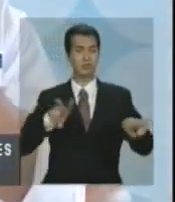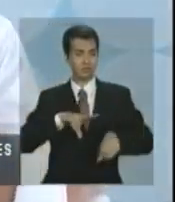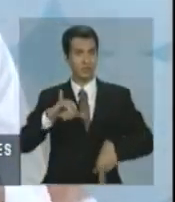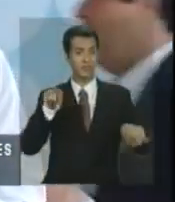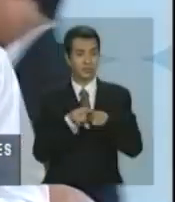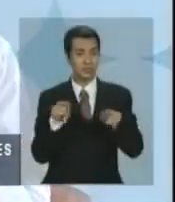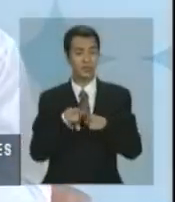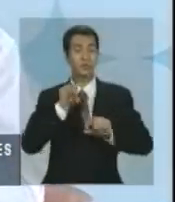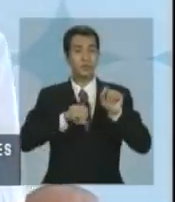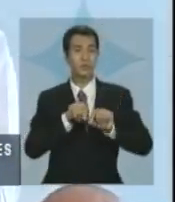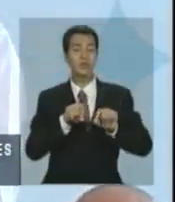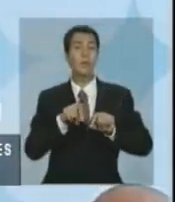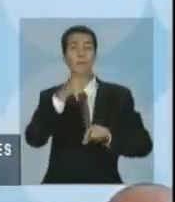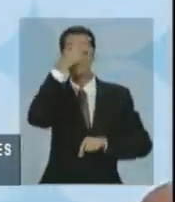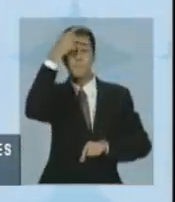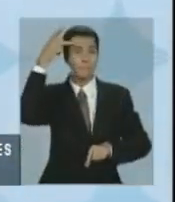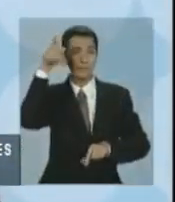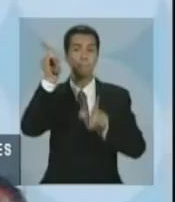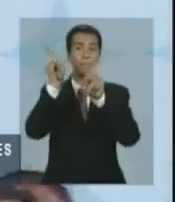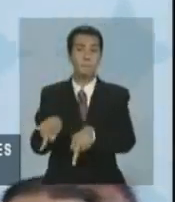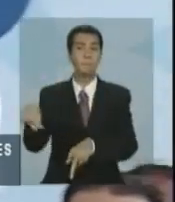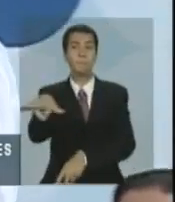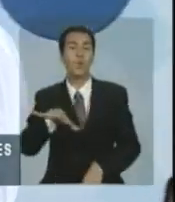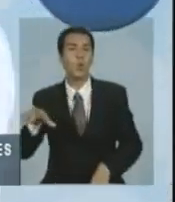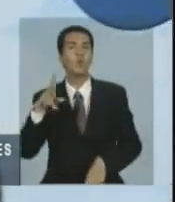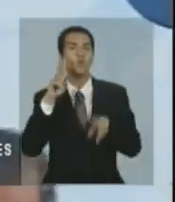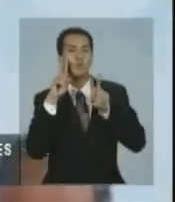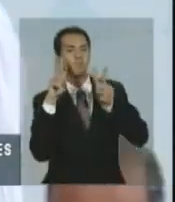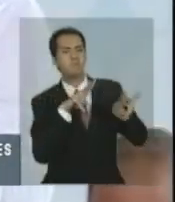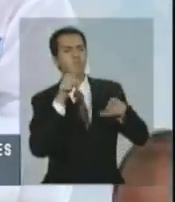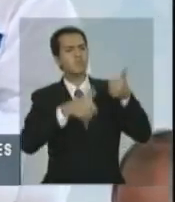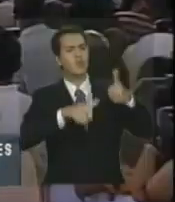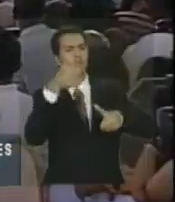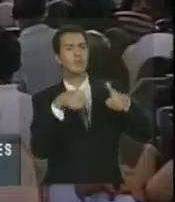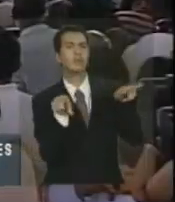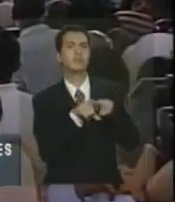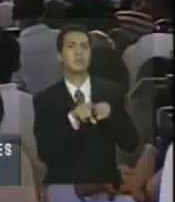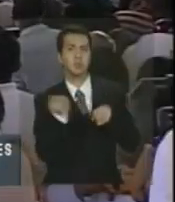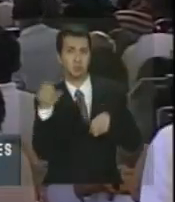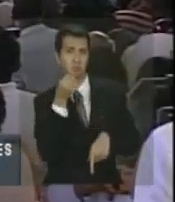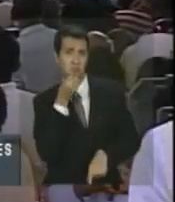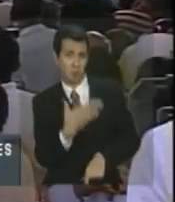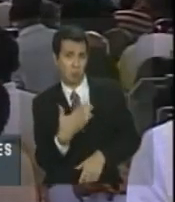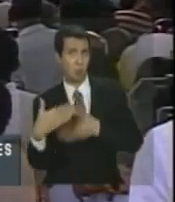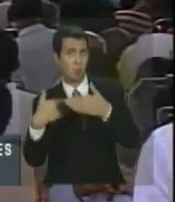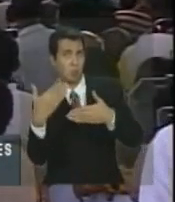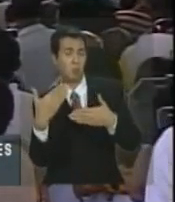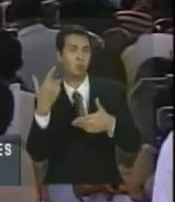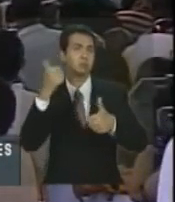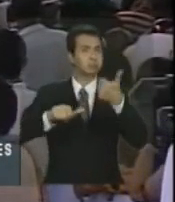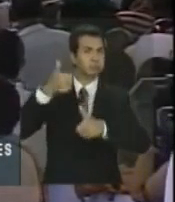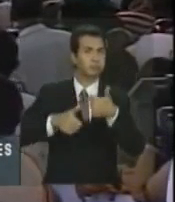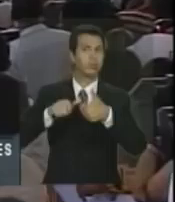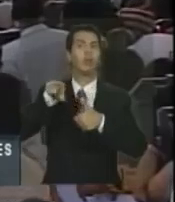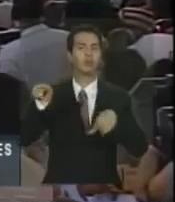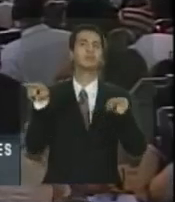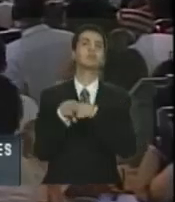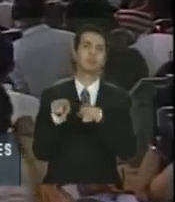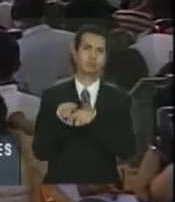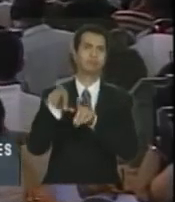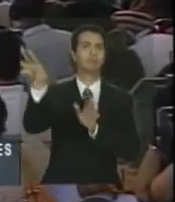a avaliação do usuário, o que, que o povo acha, tem achado do avanço das clínicas de família.